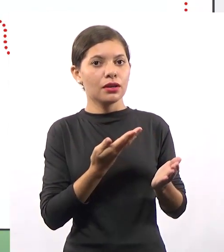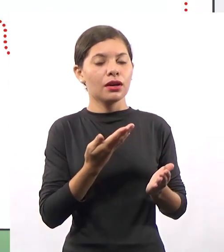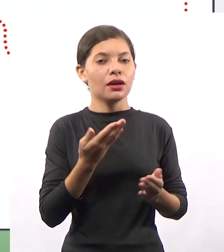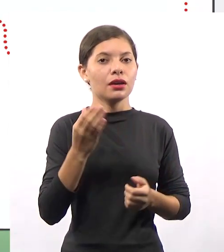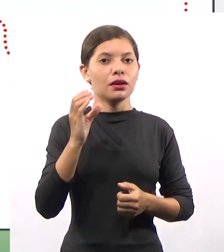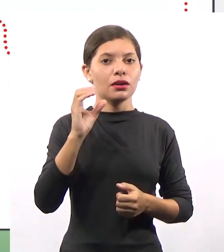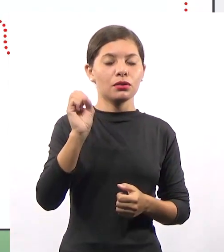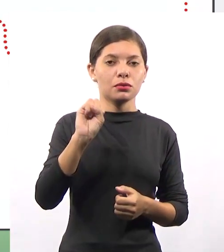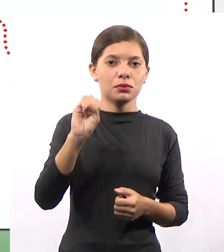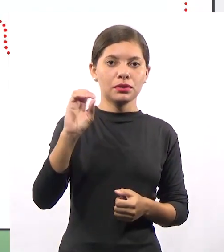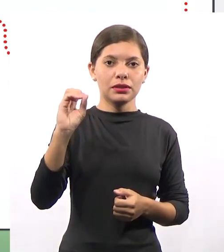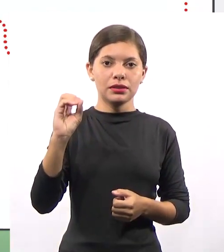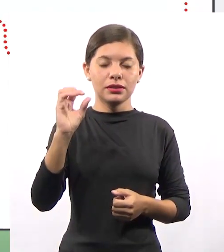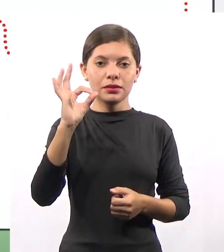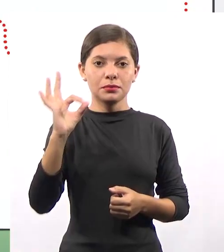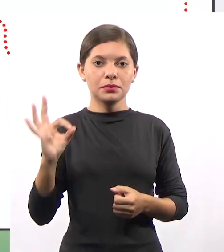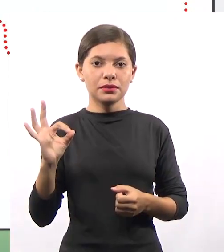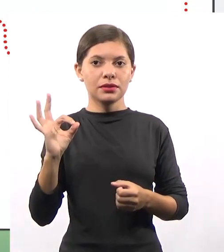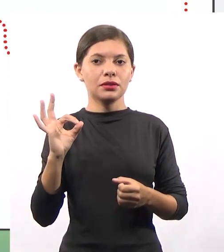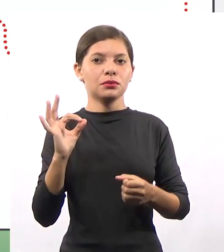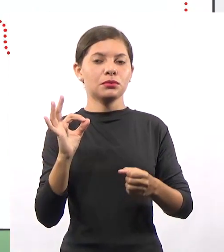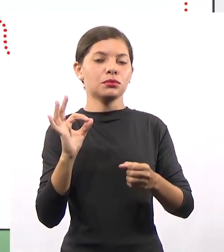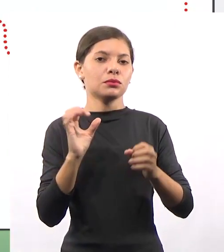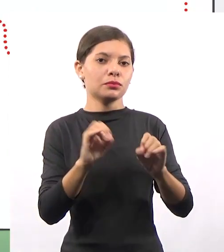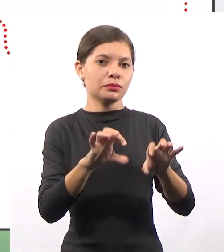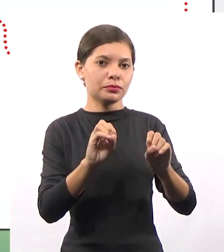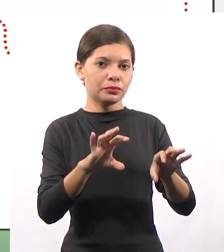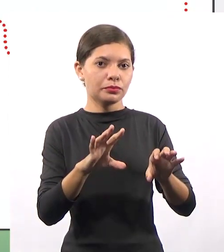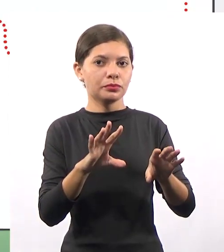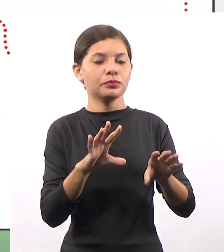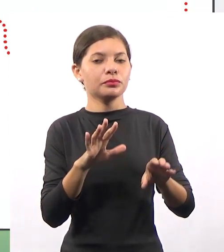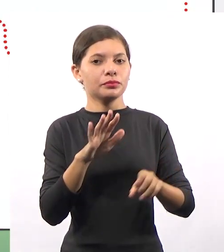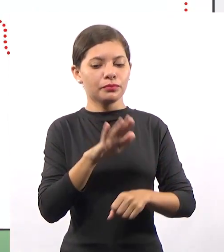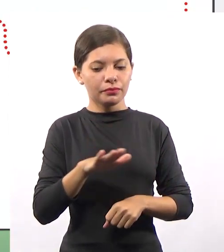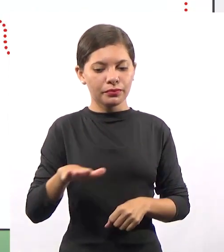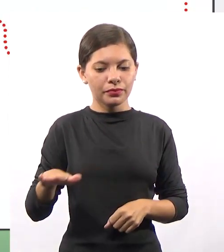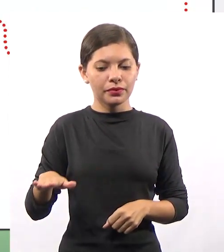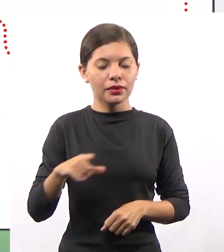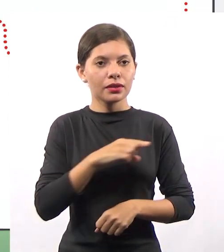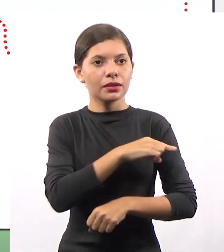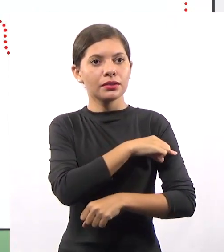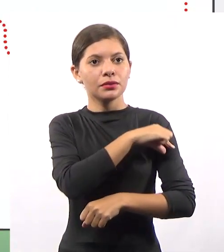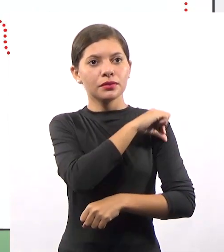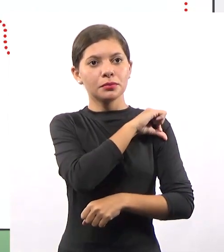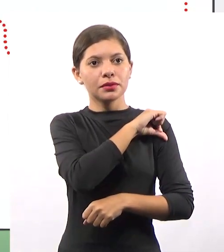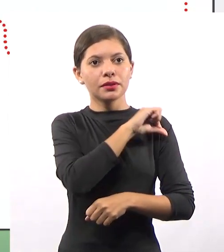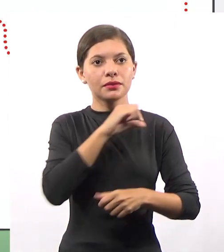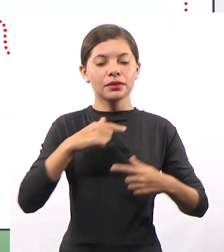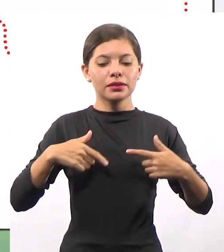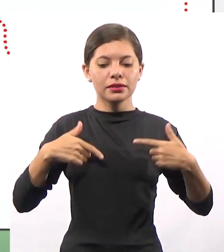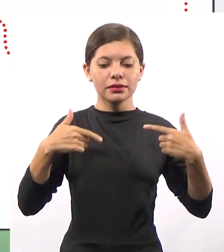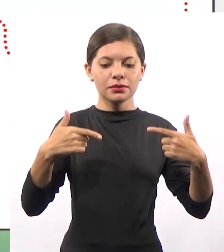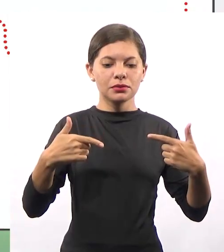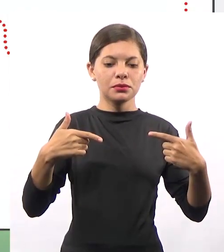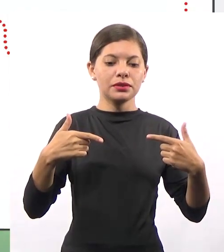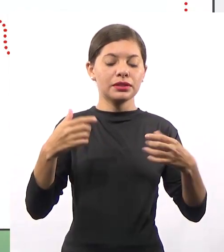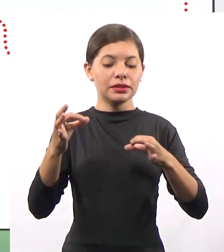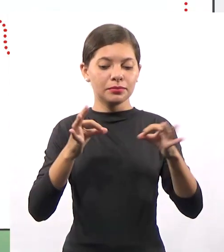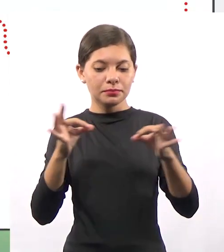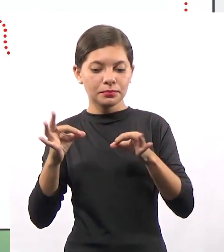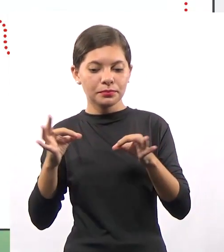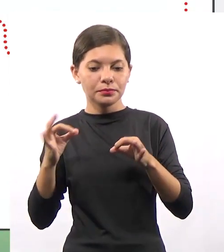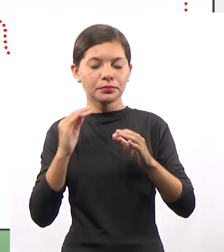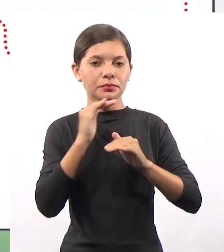vai ser exclusivamente para a educação infantil e para o ensino fundamental. As ações de manutenção e desenvolvimento do